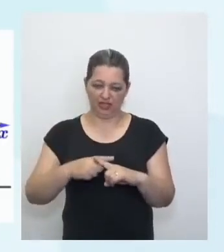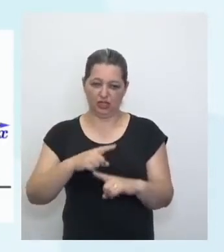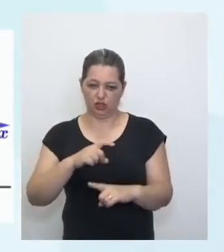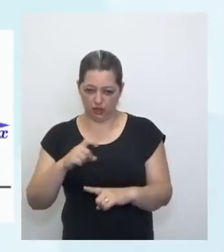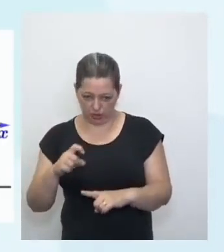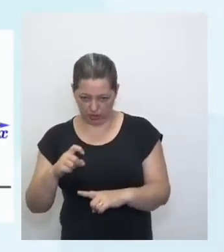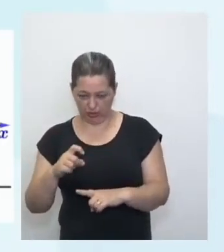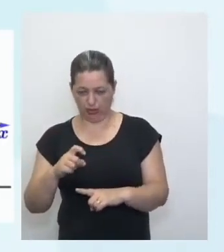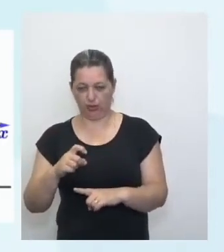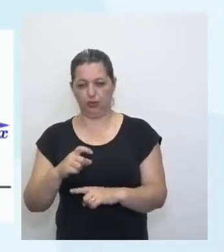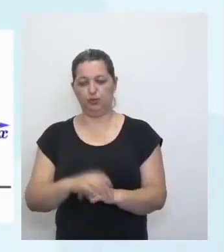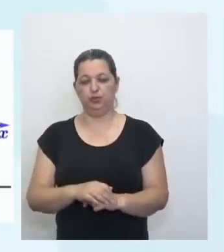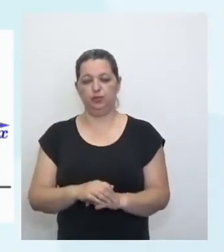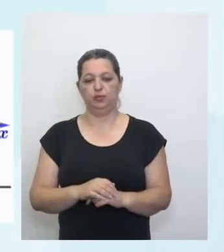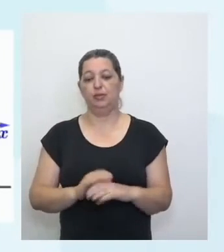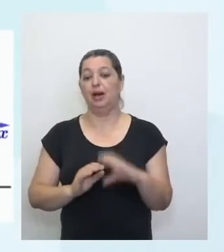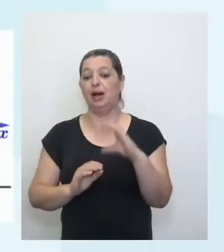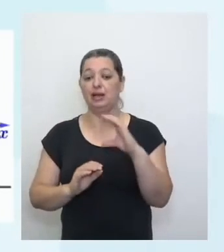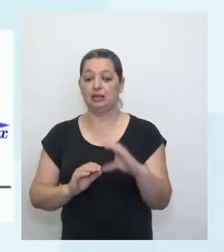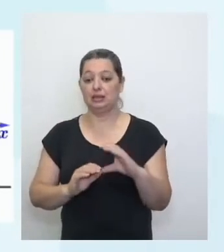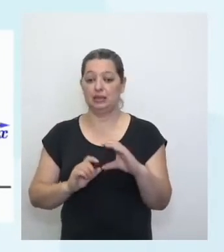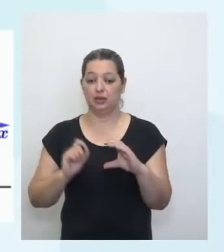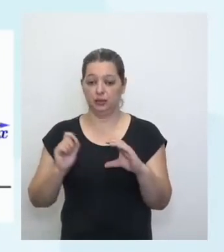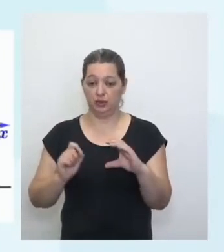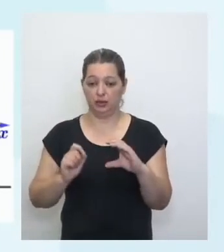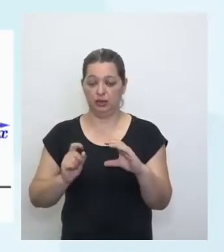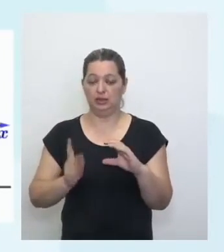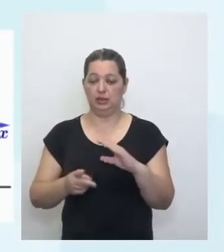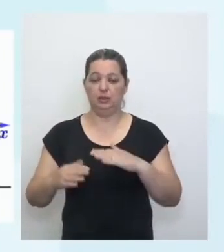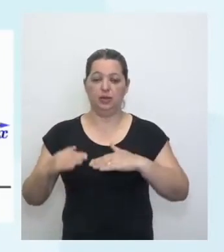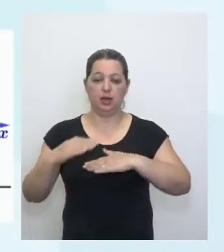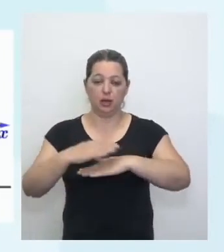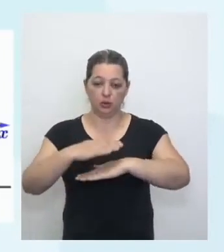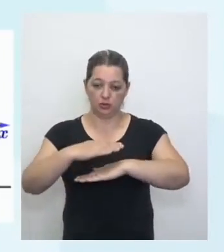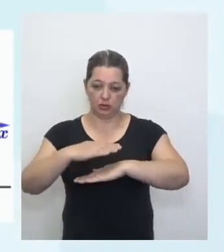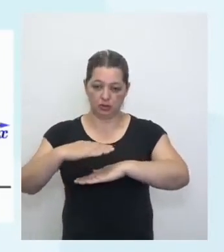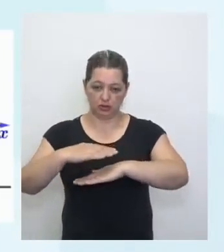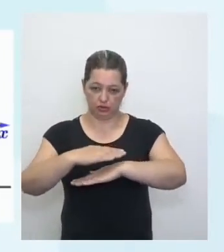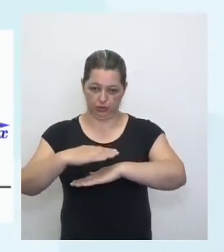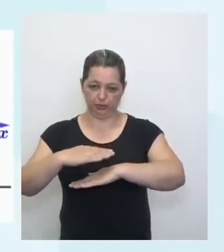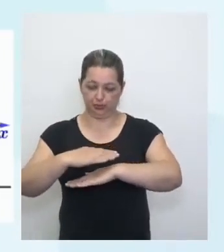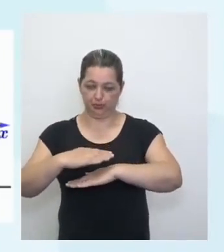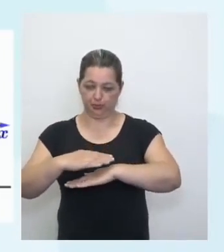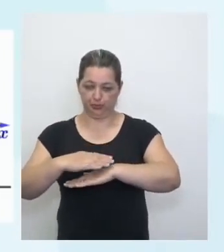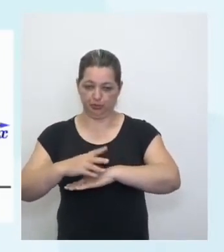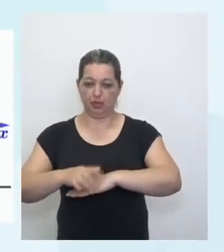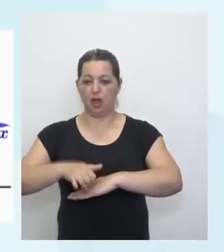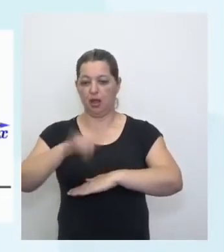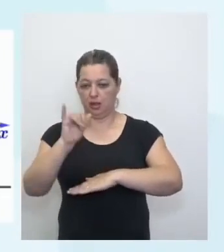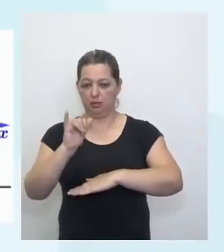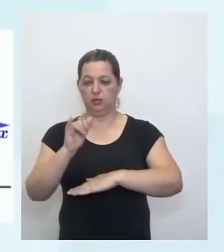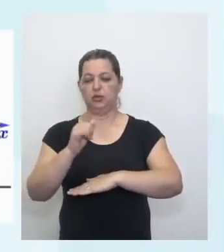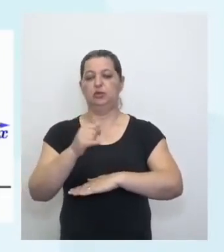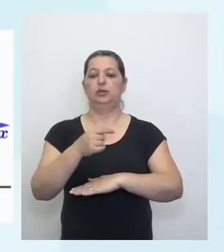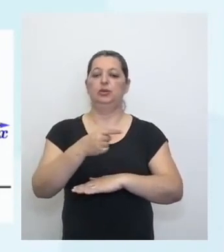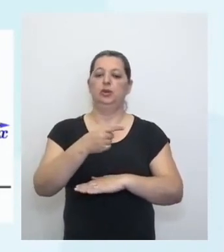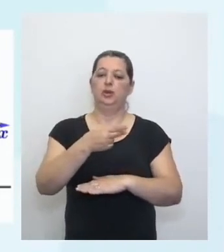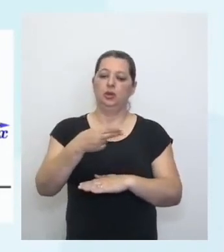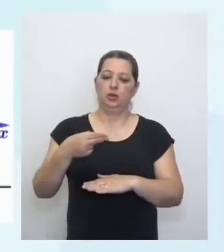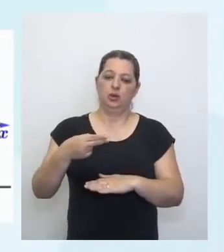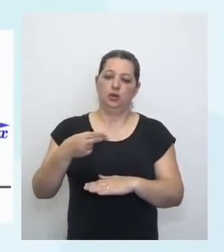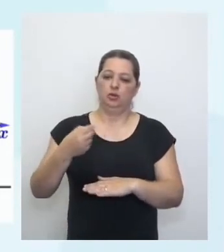outro número. E a C é a nossa constante, que vem daquela equação y igual a um número e, graficamente,